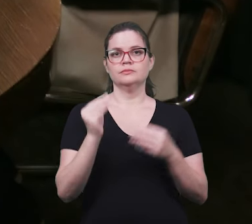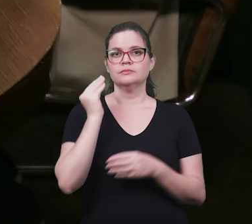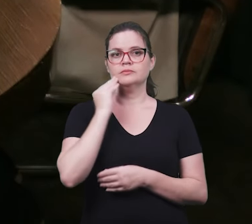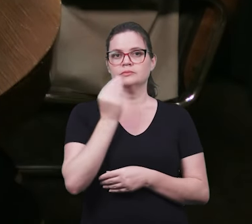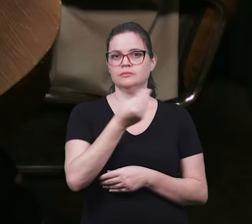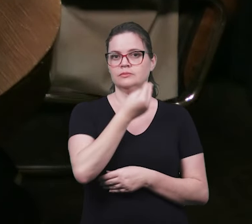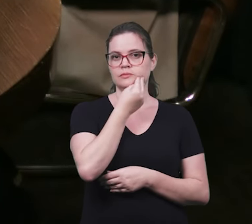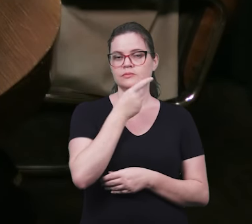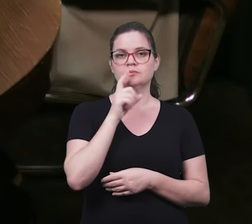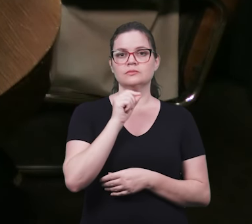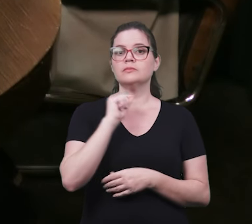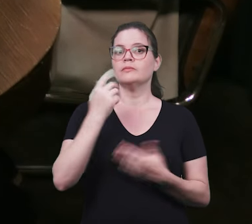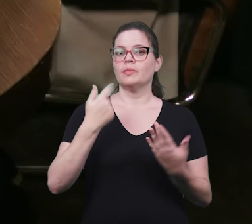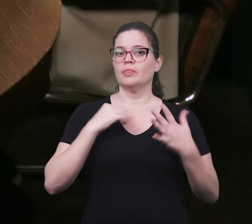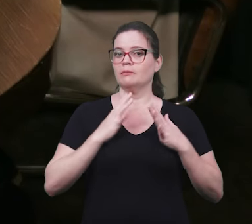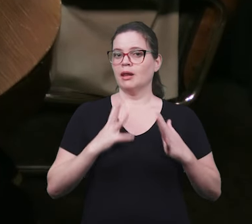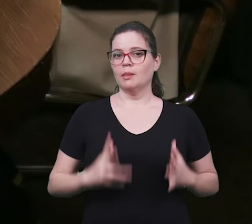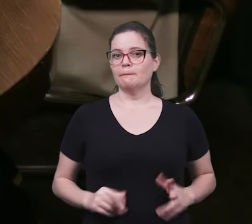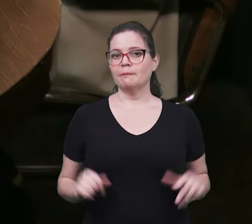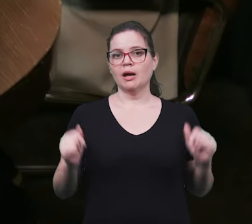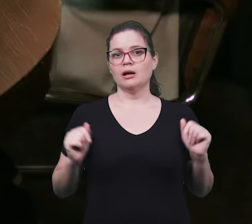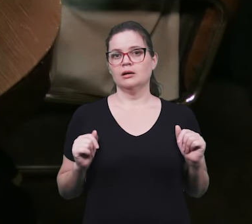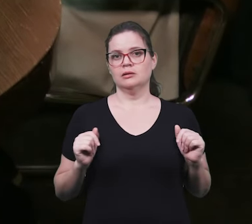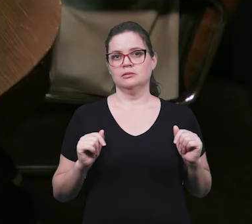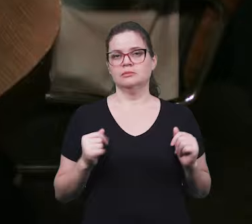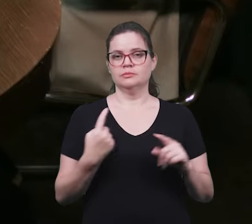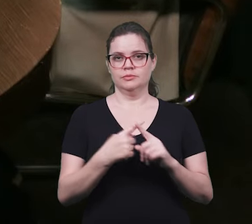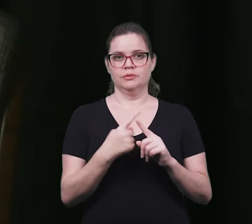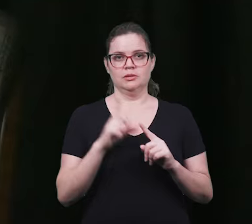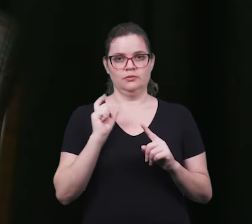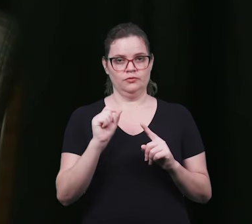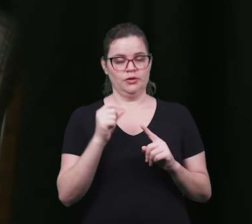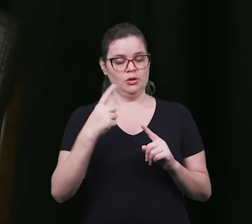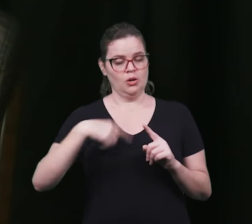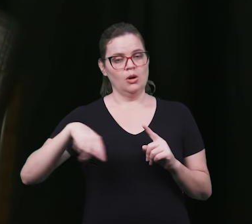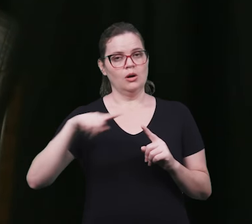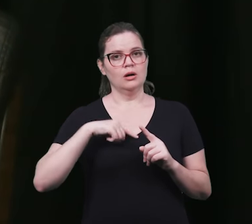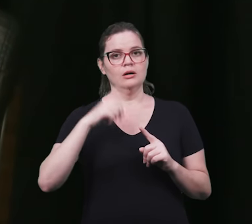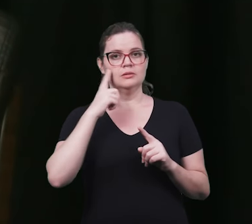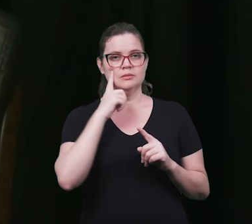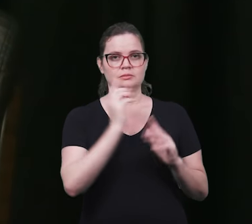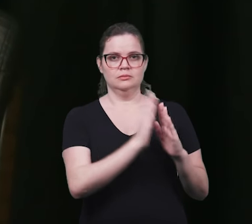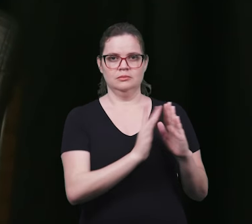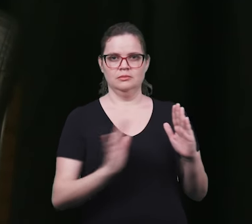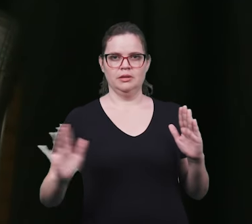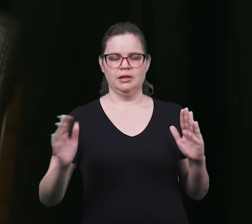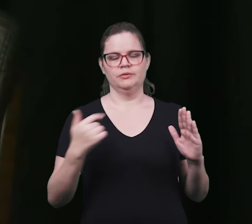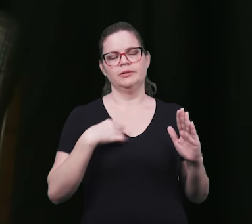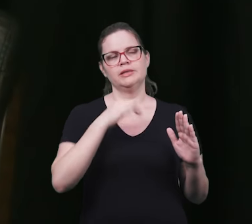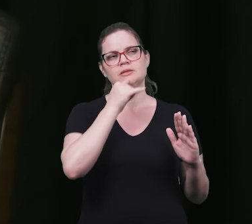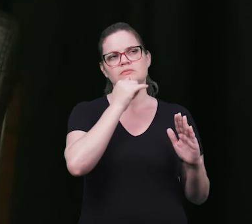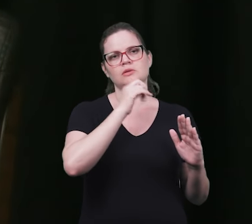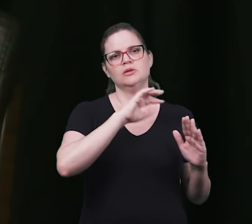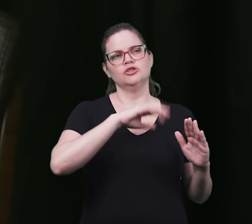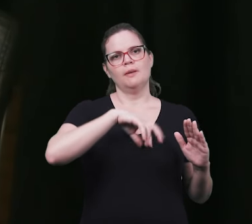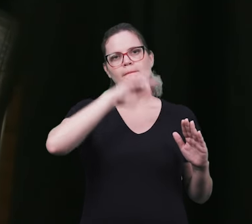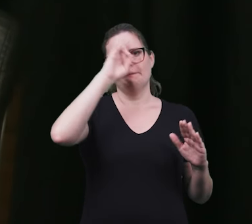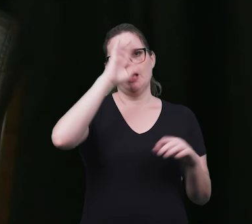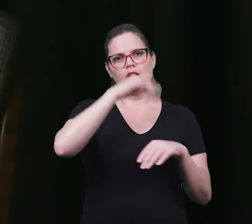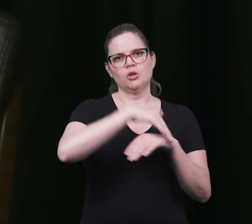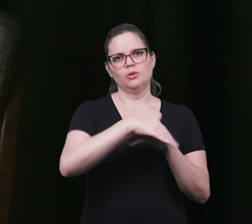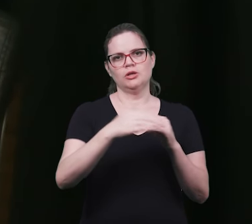uma consagração. Na realidade, nós temos um período. Então, por exemplo, jejum de 0 às 9, é um período